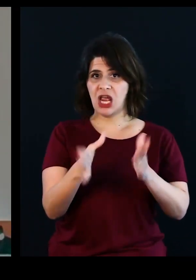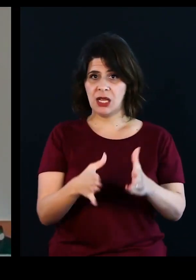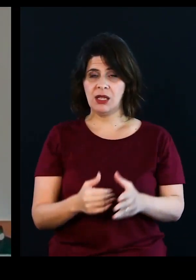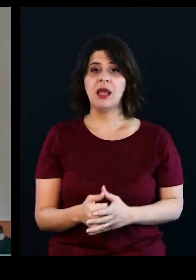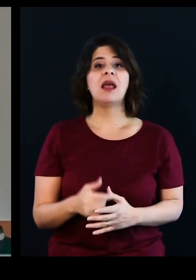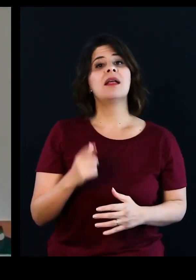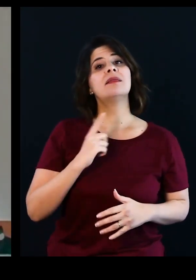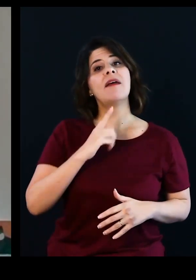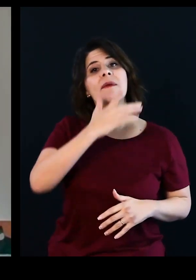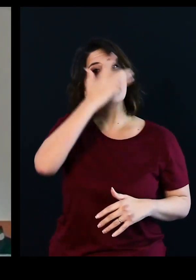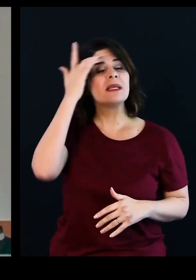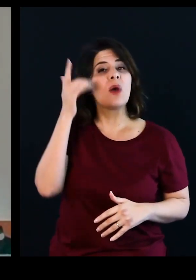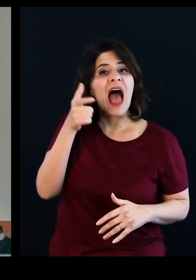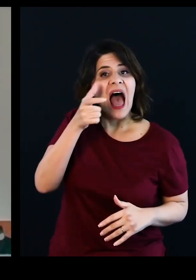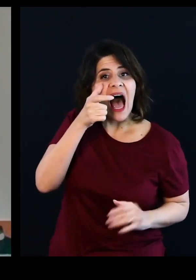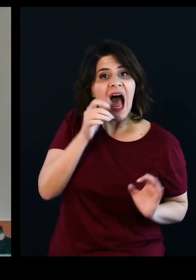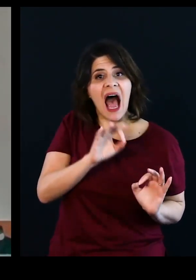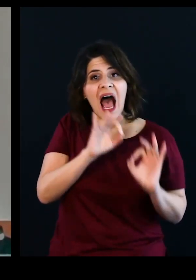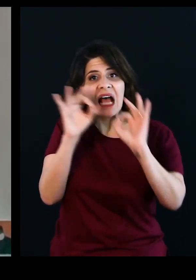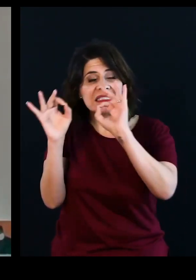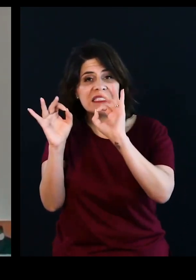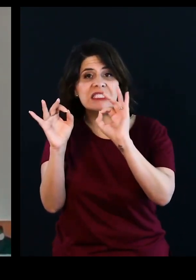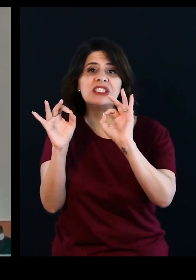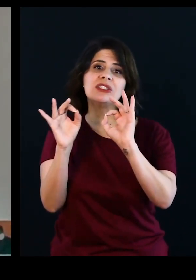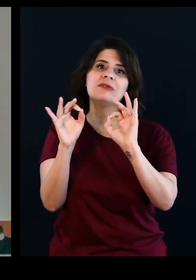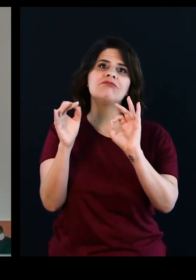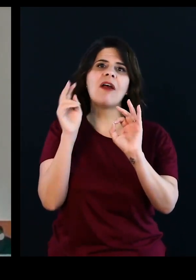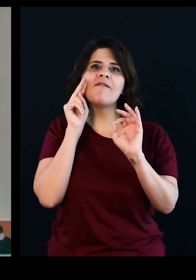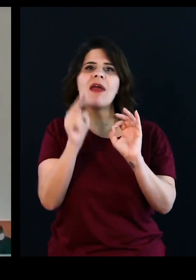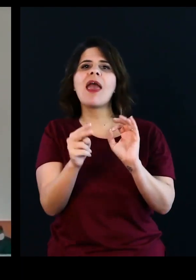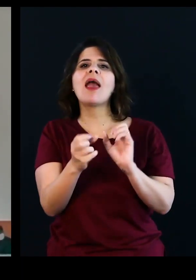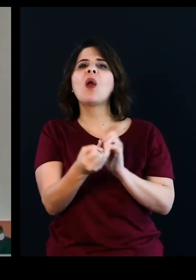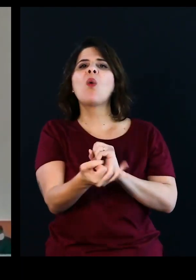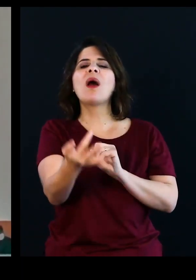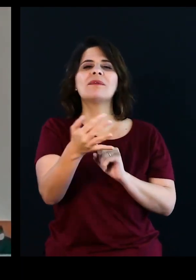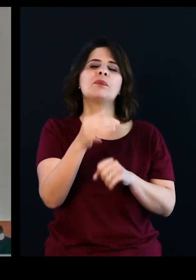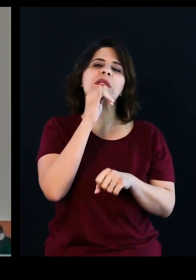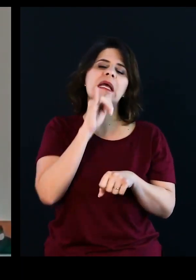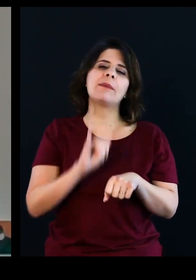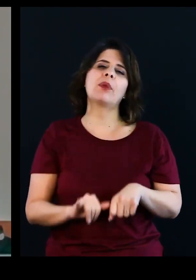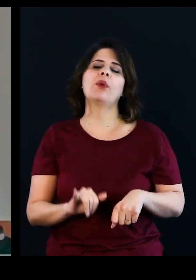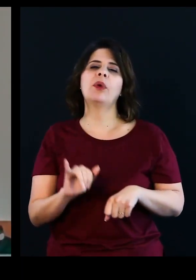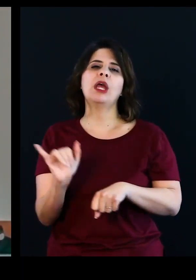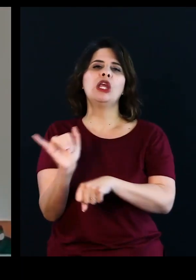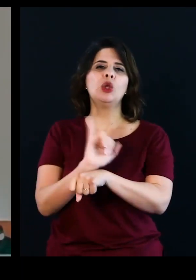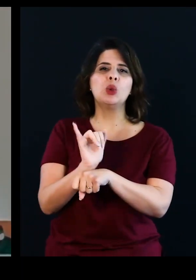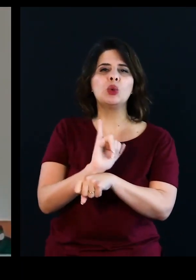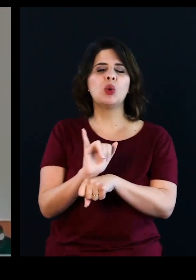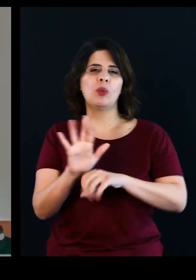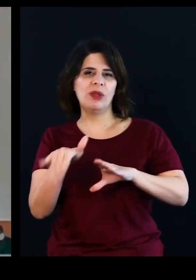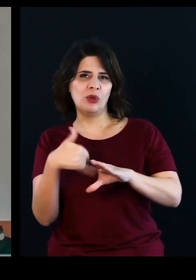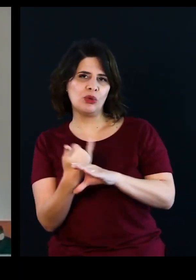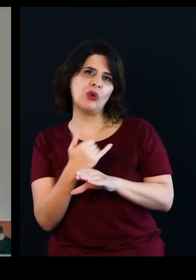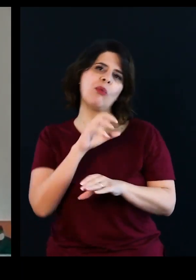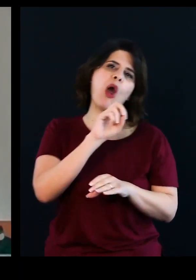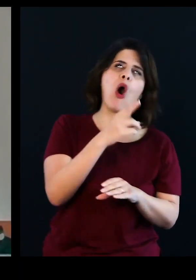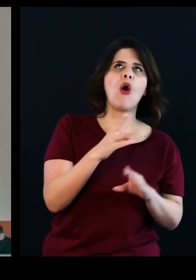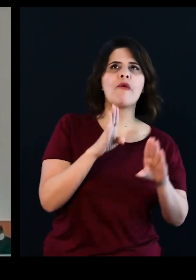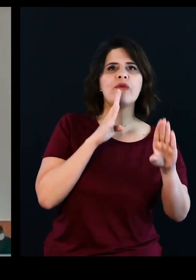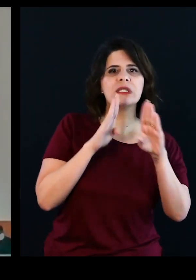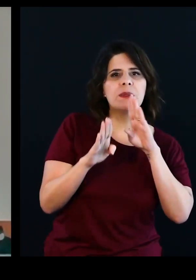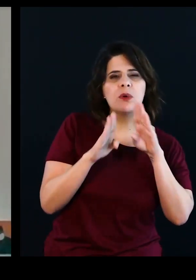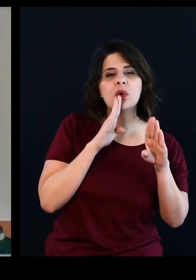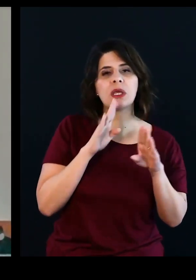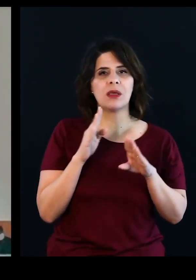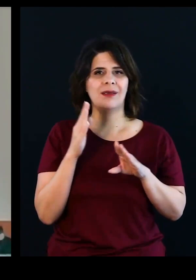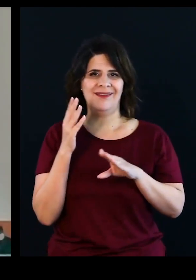nós conseguimos um alcance, e aí a gente mede o alcance do YouTube cruzado com o alcance também do Facebook, os dois